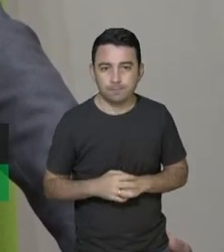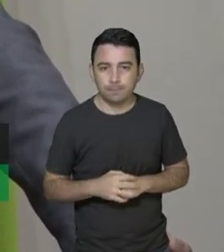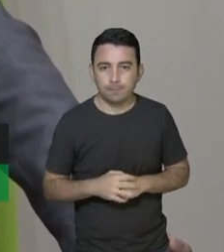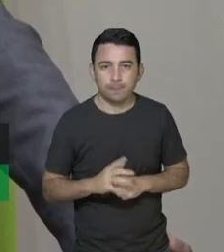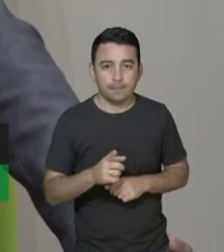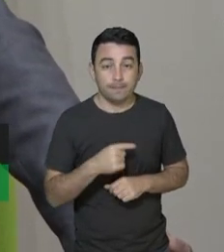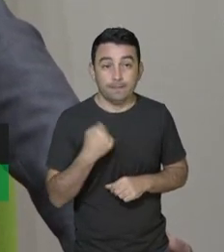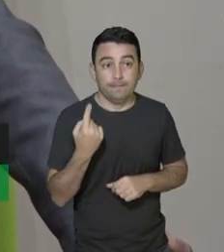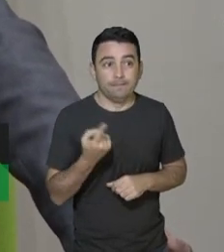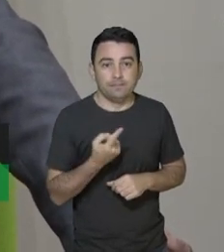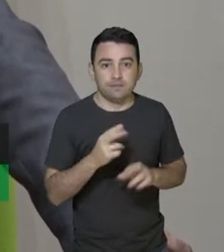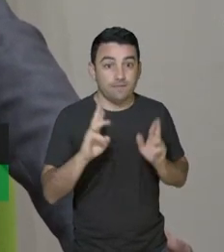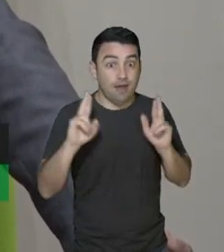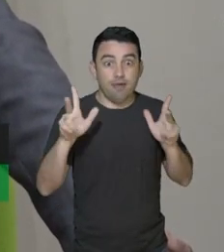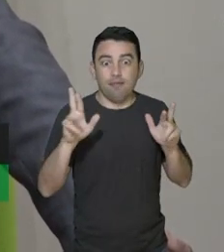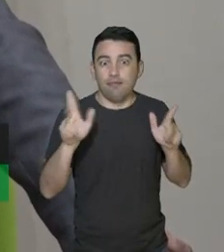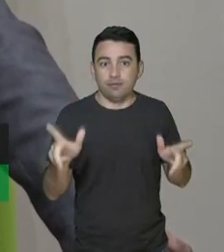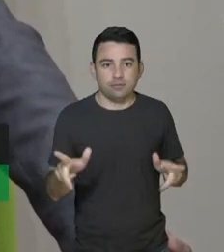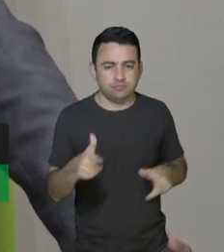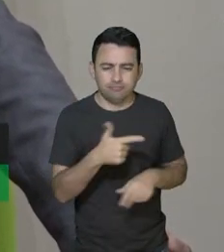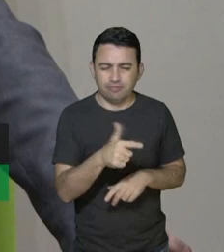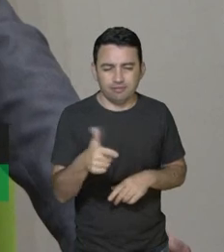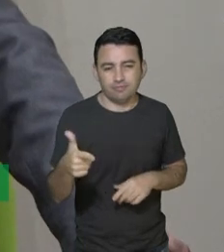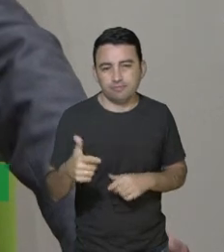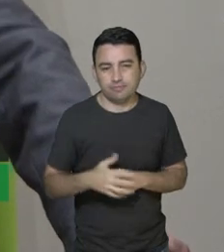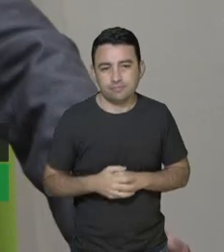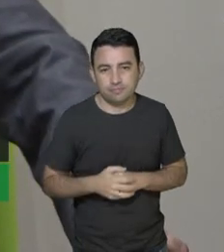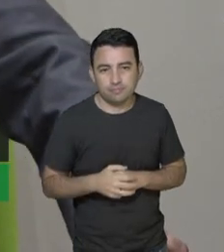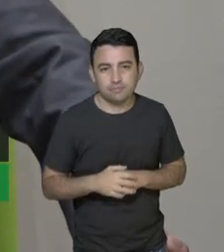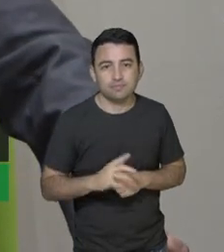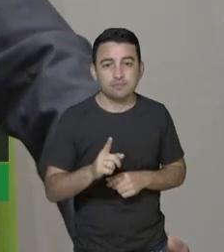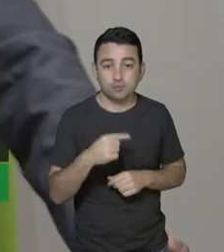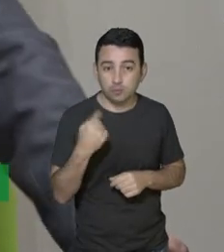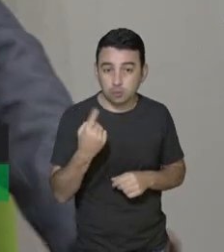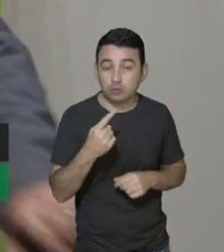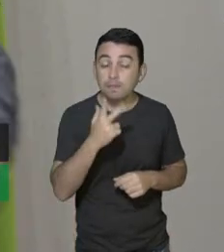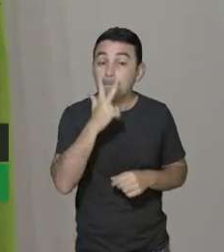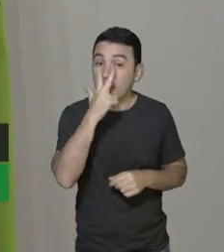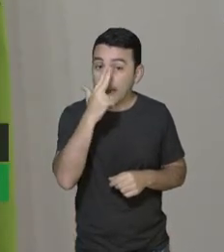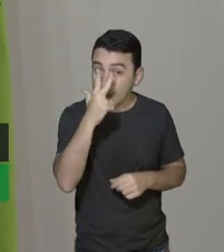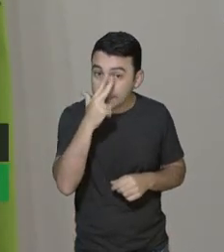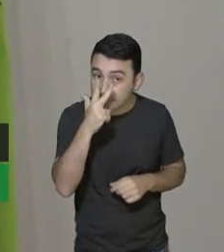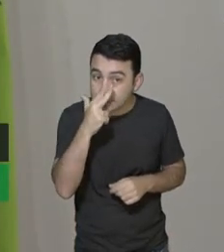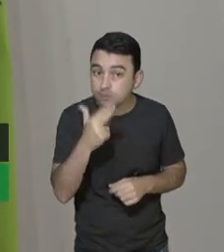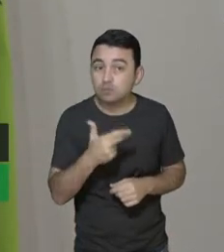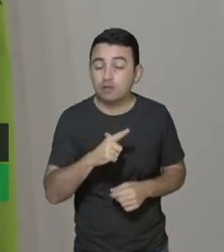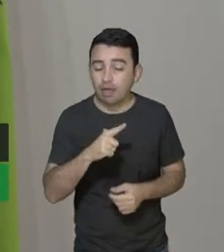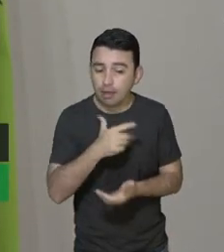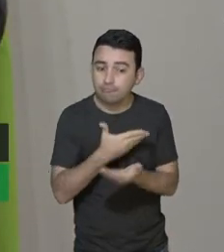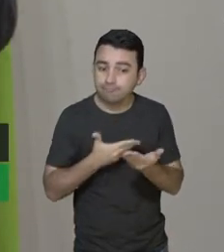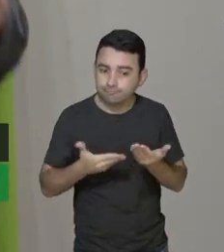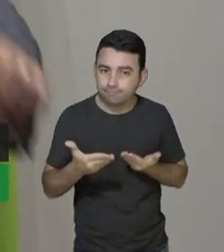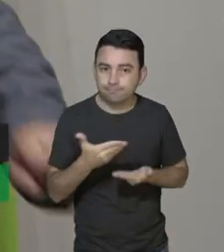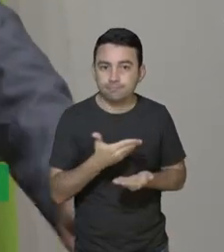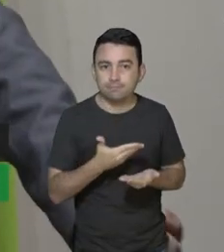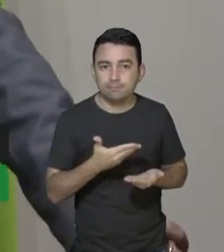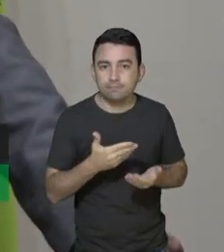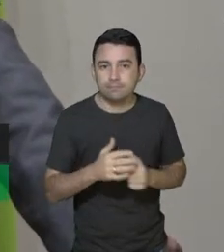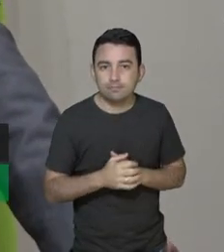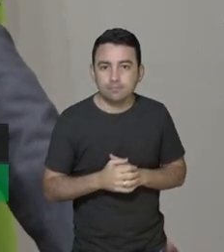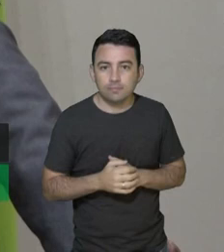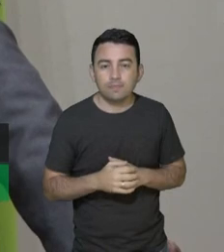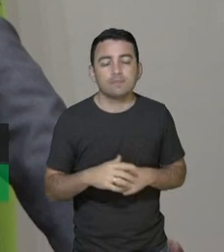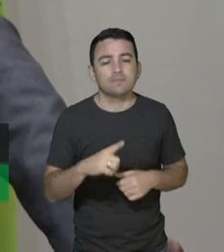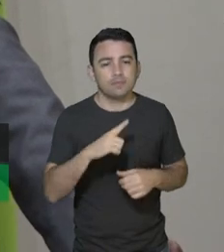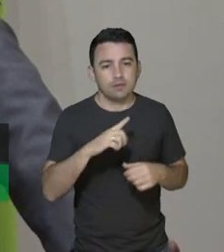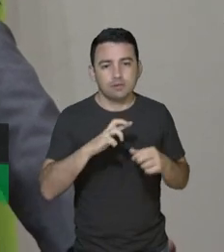somos diferentes neste aspecto. Nós somos muito parecidos. Penso que a gente tem